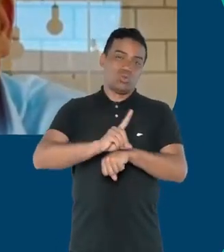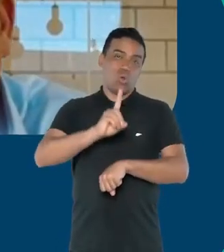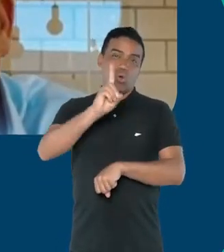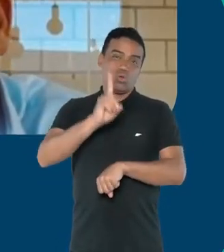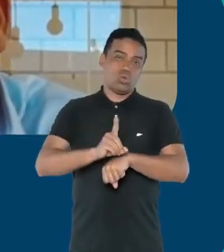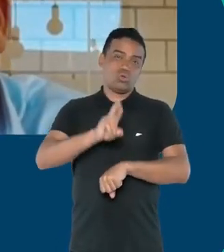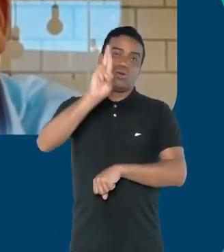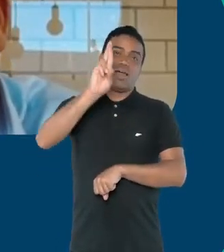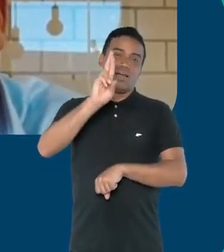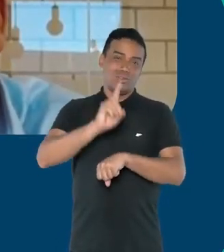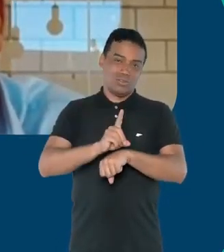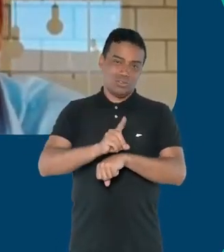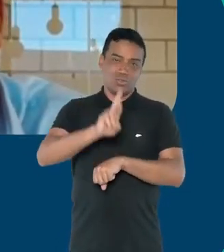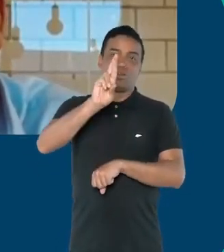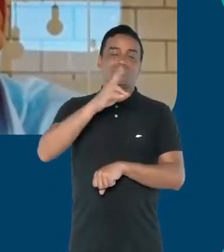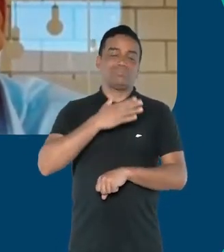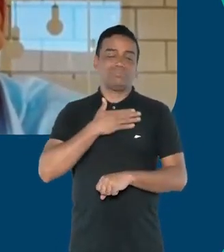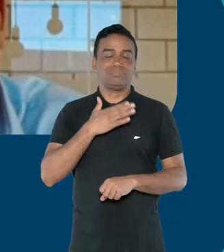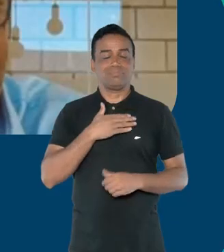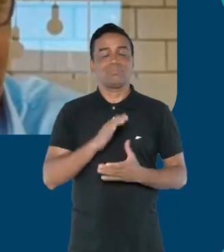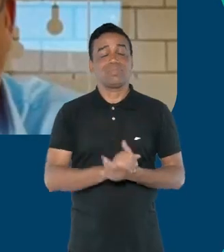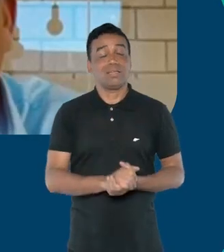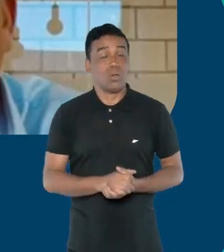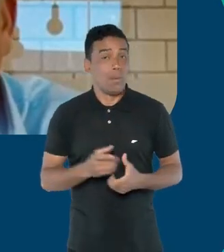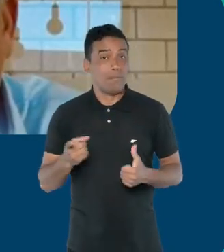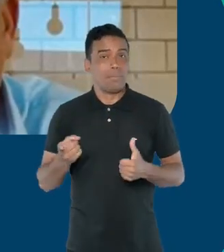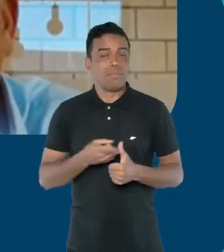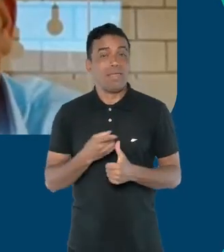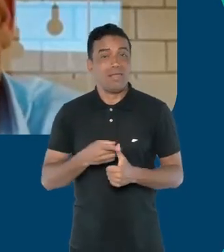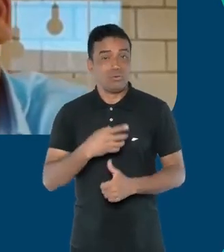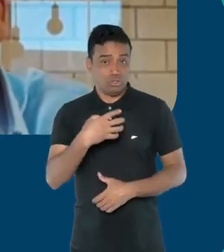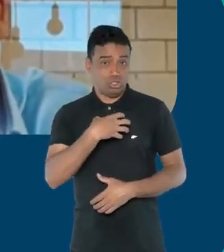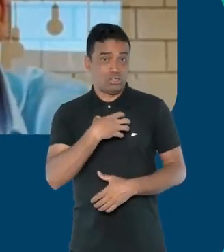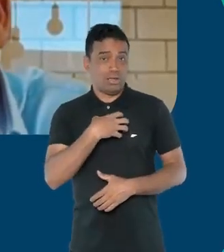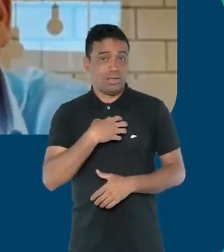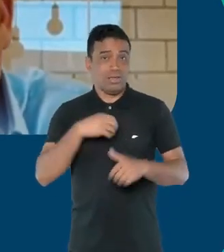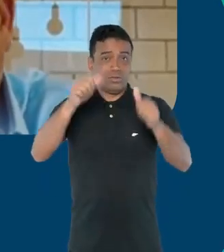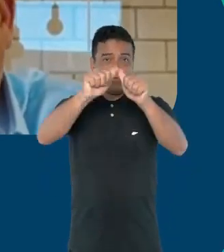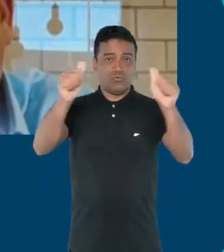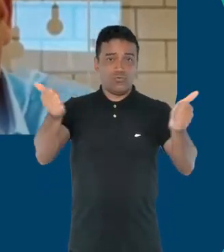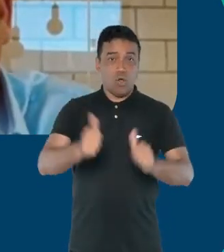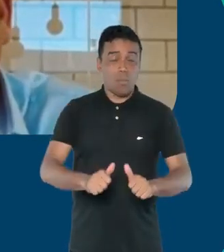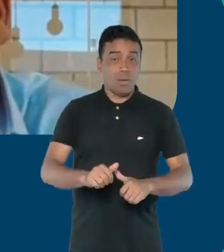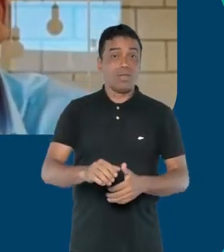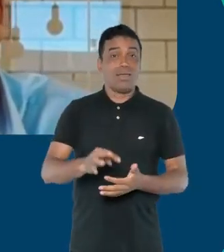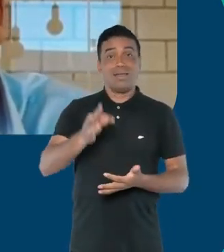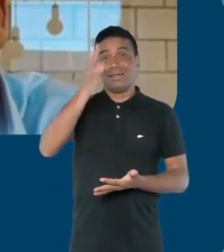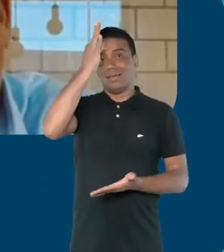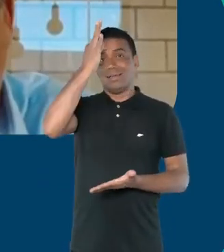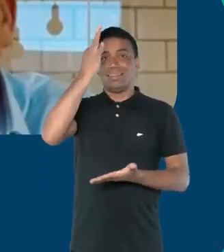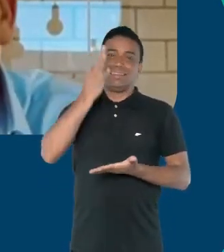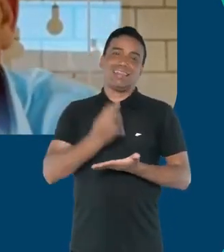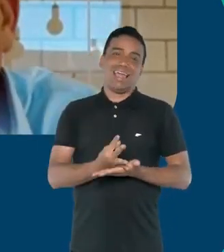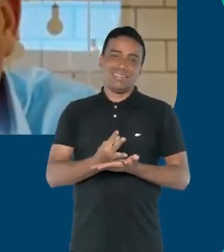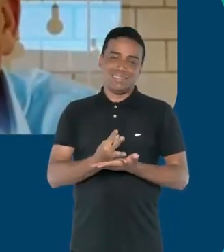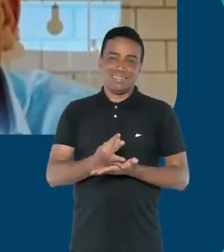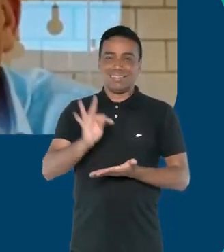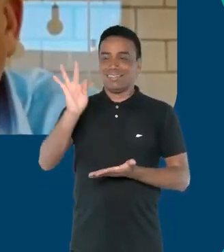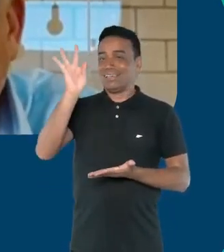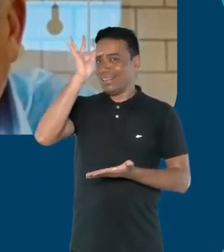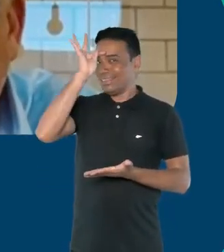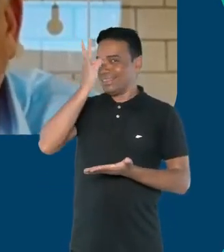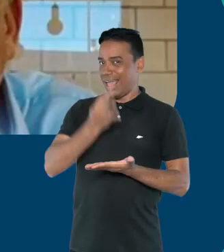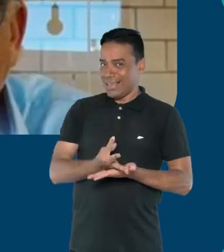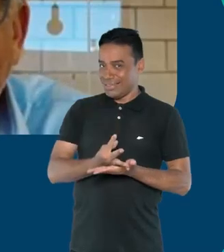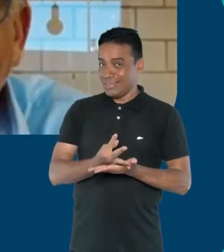que, digamos assim, a primeira forma que ele toma é a forma de uma tese, né? Então, como toda